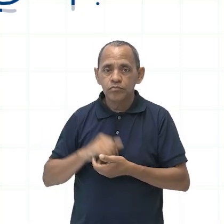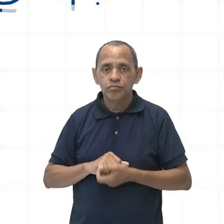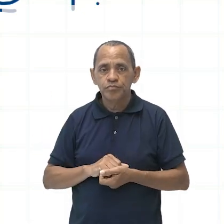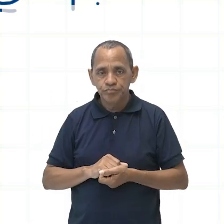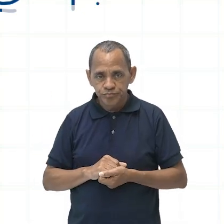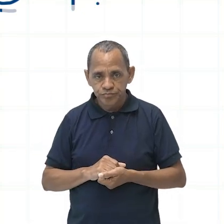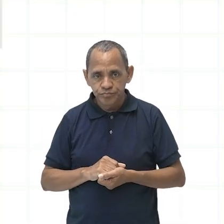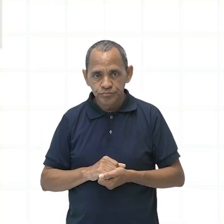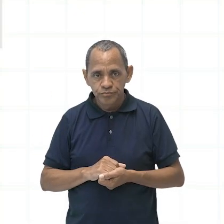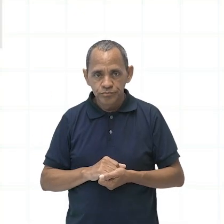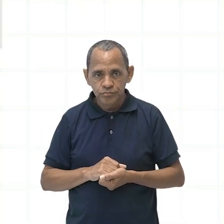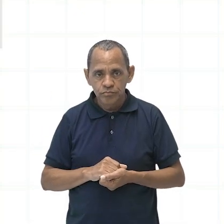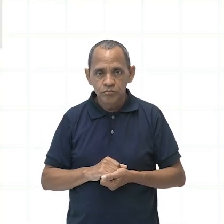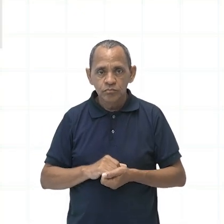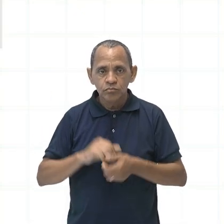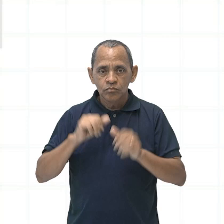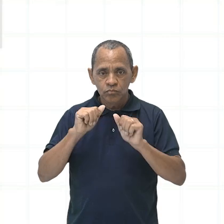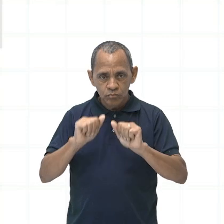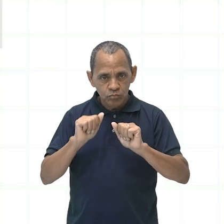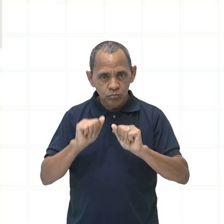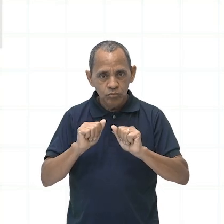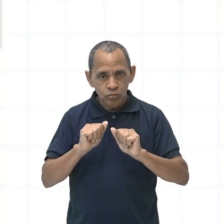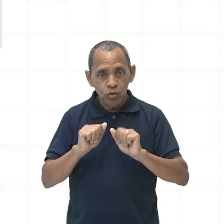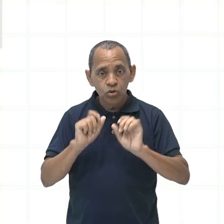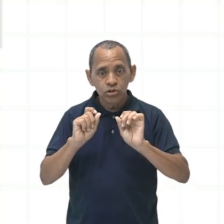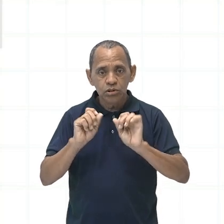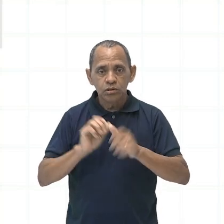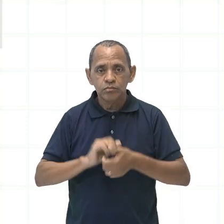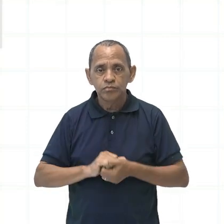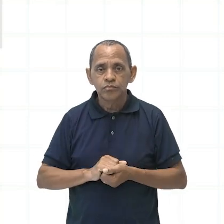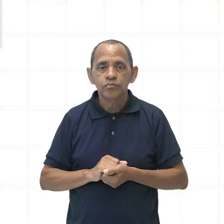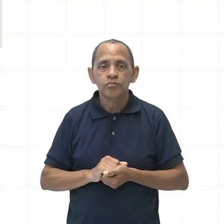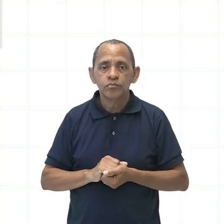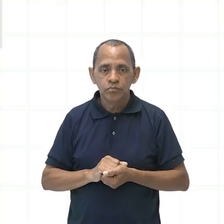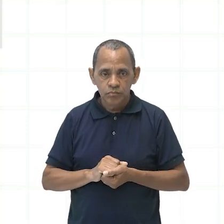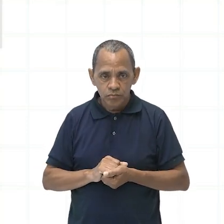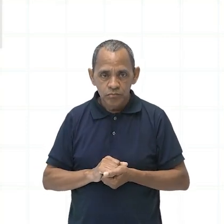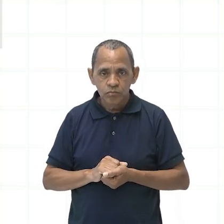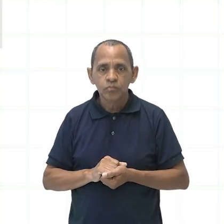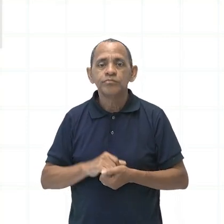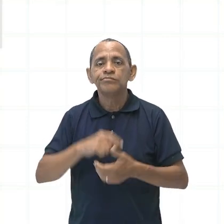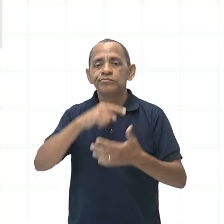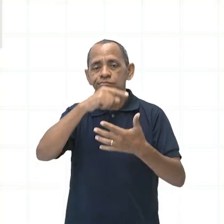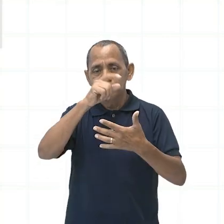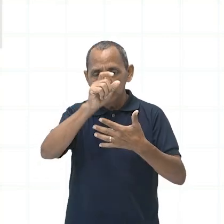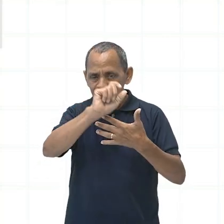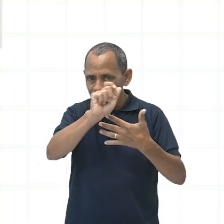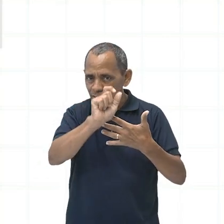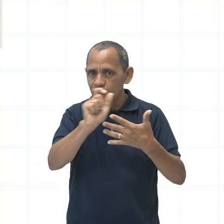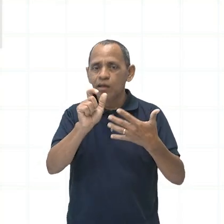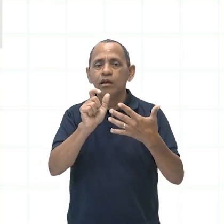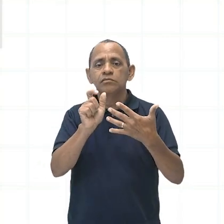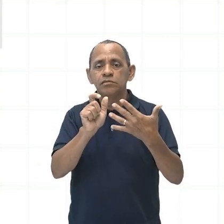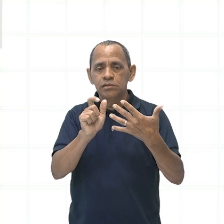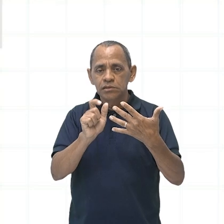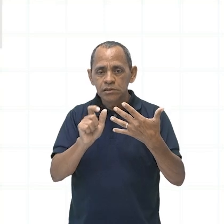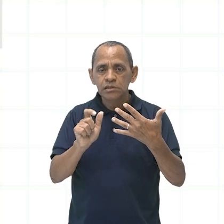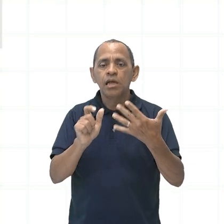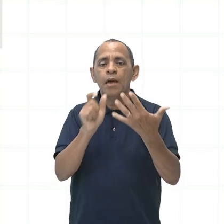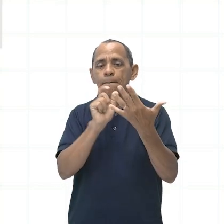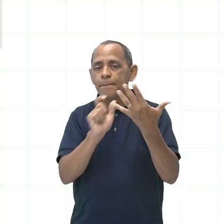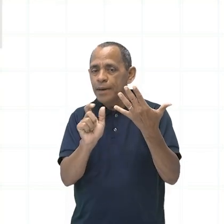favor? Olhem só. Então, posso fazer essa ideia de concessiva com por mais que, por menos